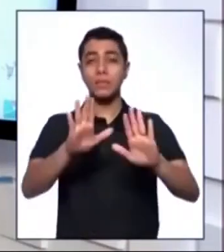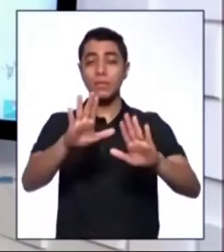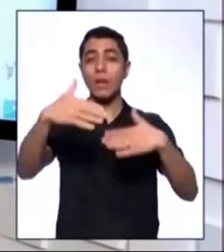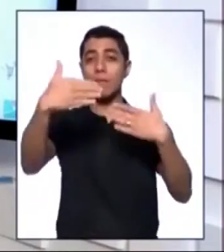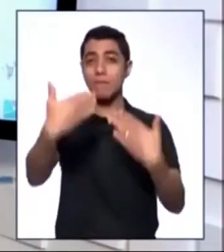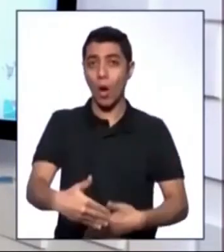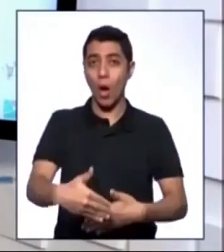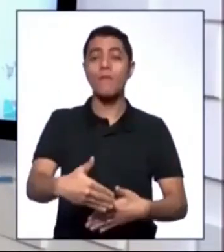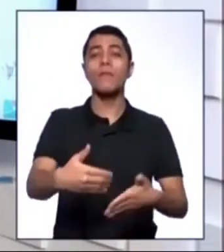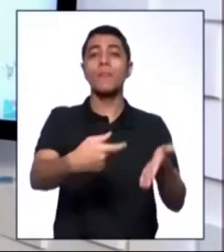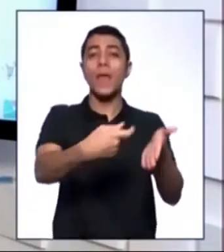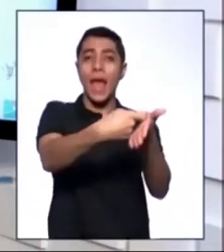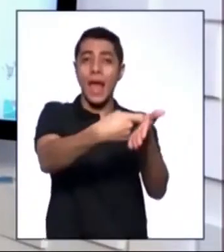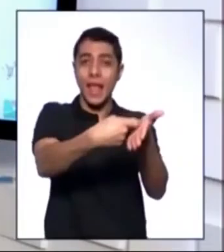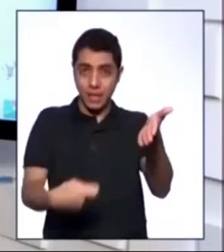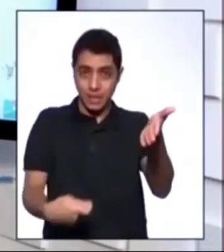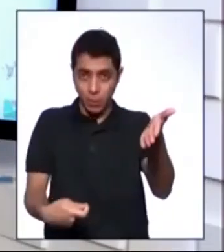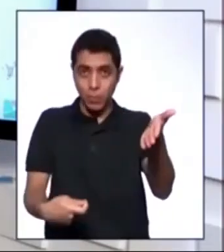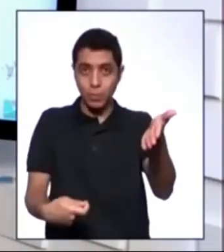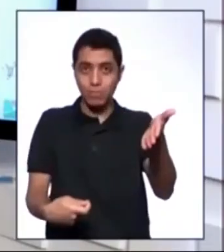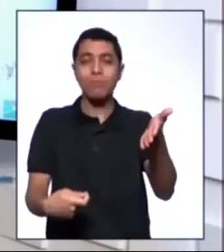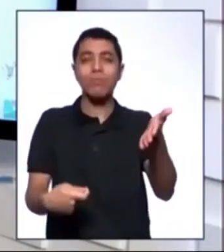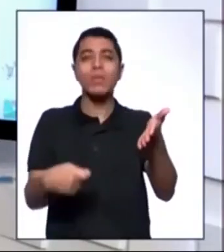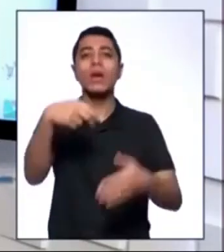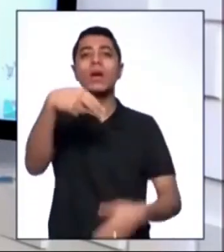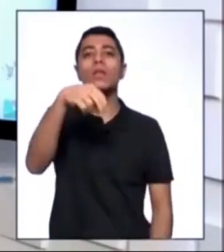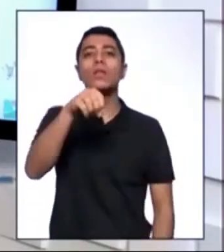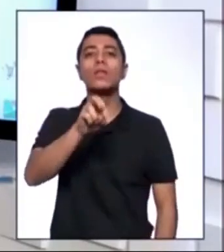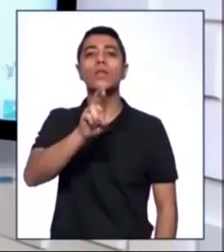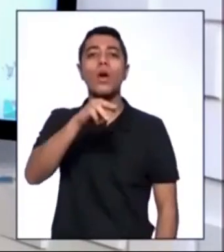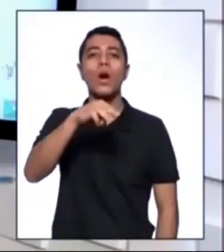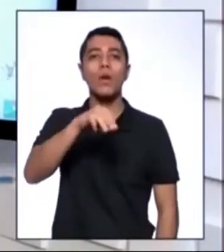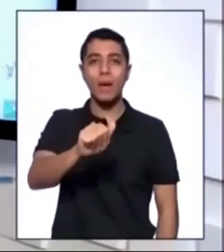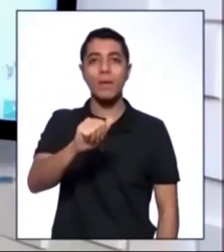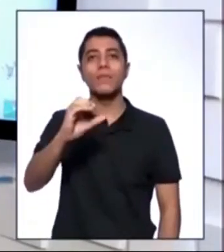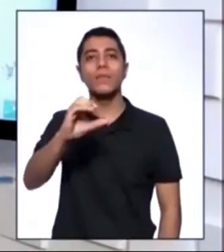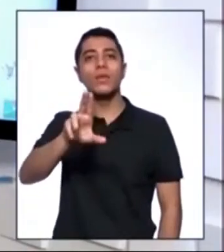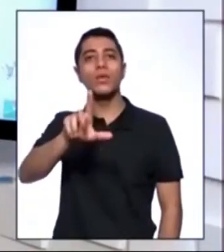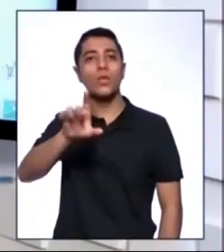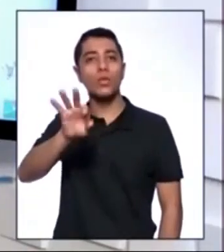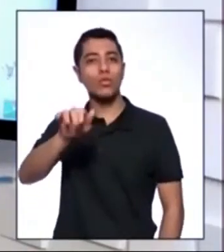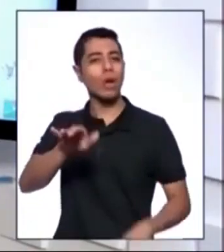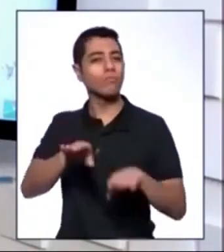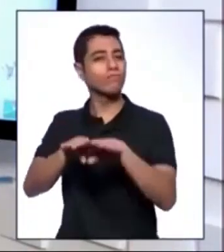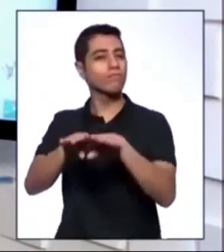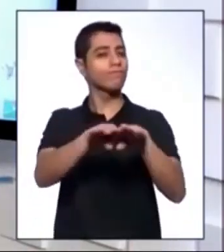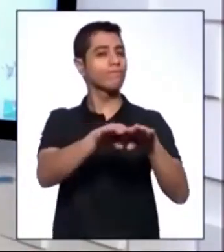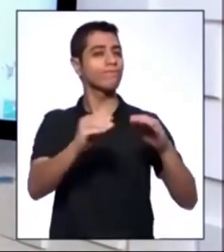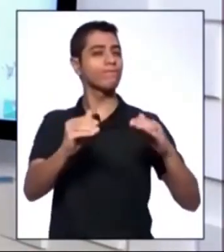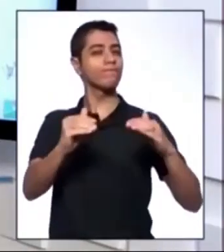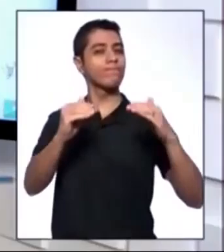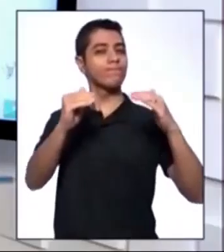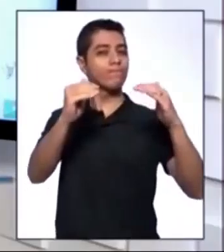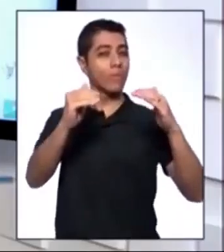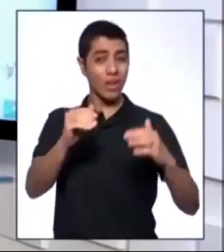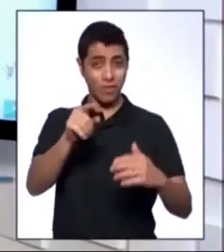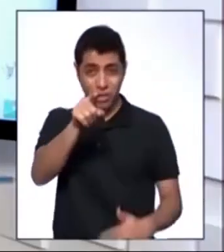culta, eu vou ter um prejuízo em relação à minha nota? Seguramente. A competência número